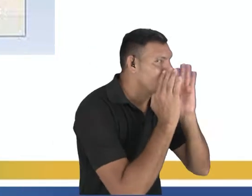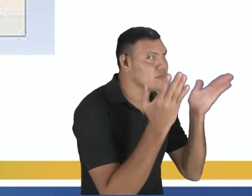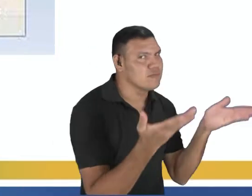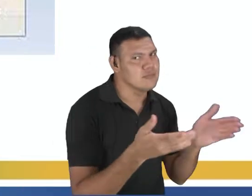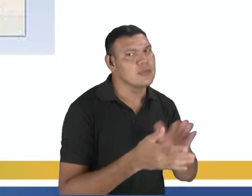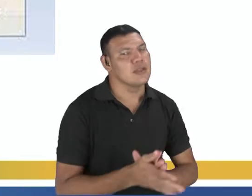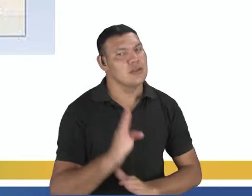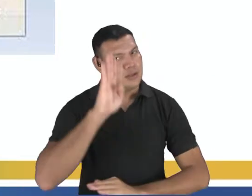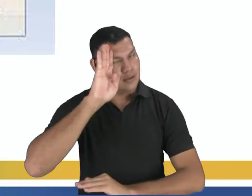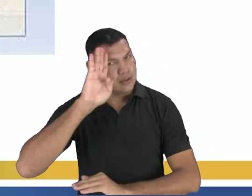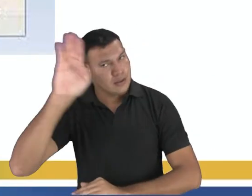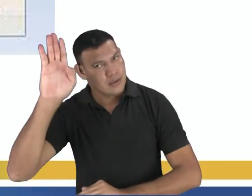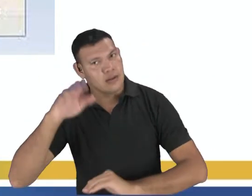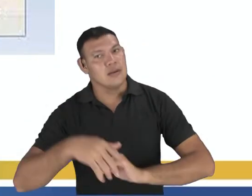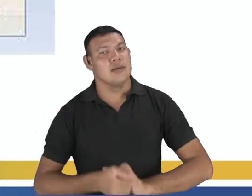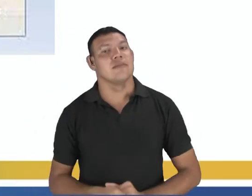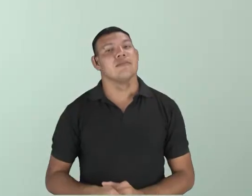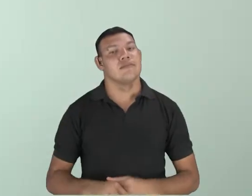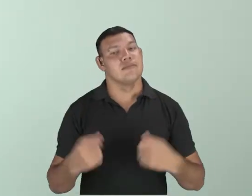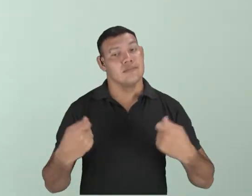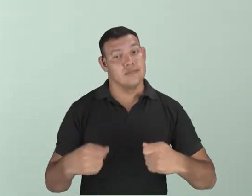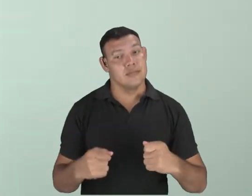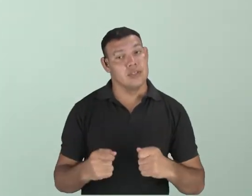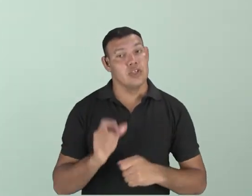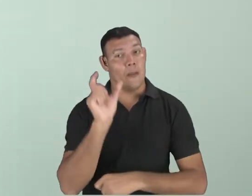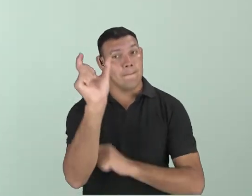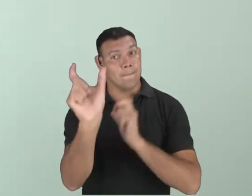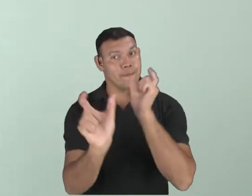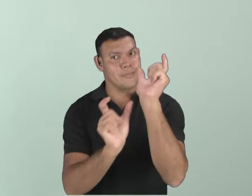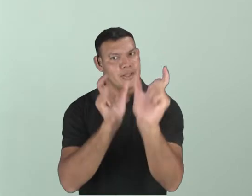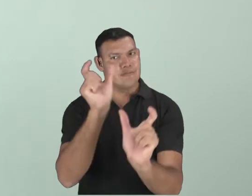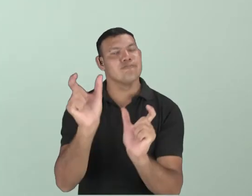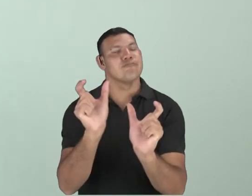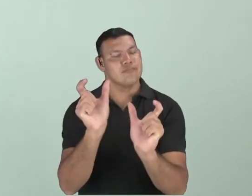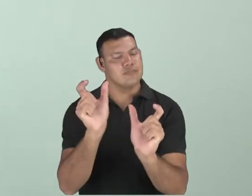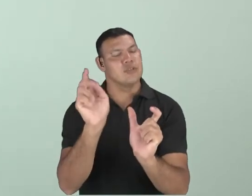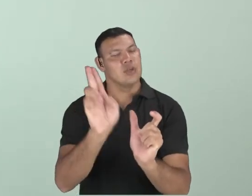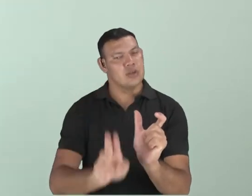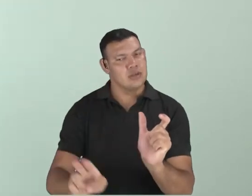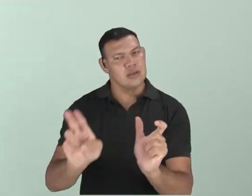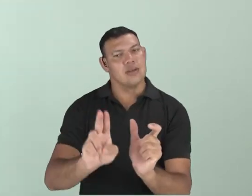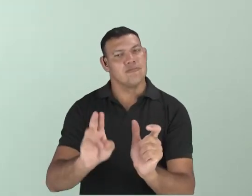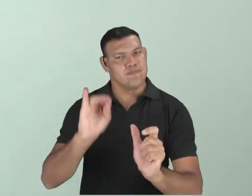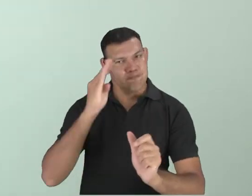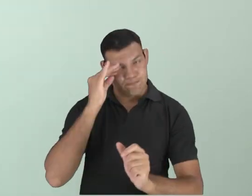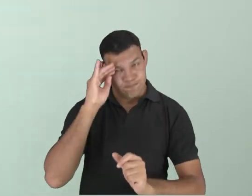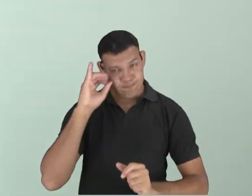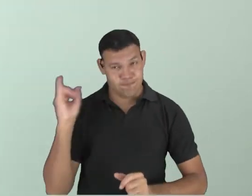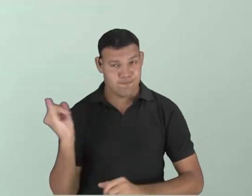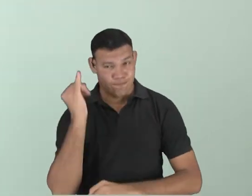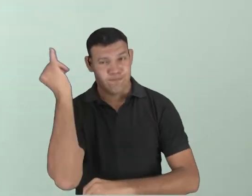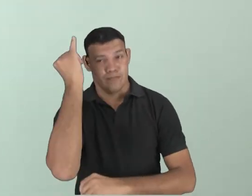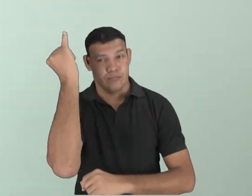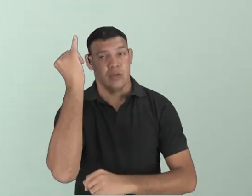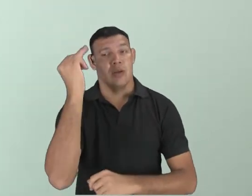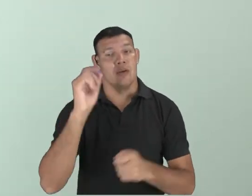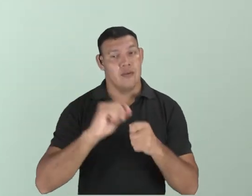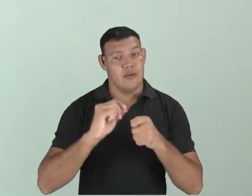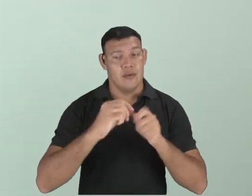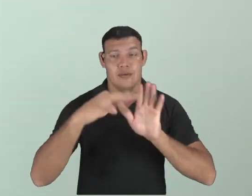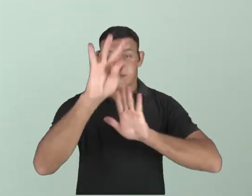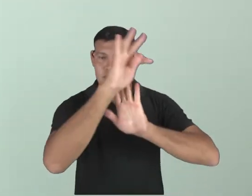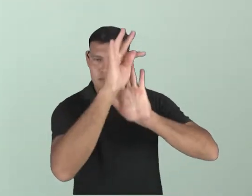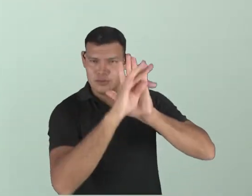E precisaríamos principalmente do quê? Dos sinais gráficos, que eles são muito importantes na construção dos nossos textos,